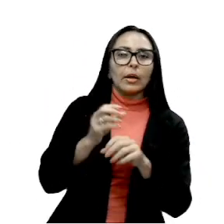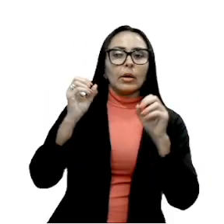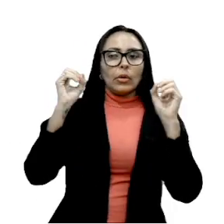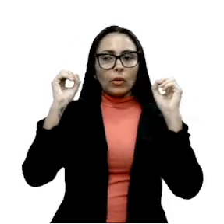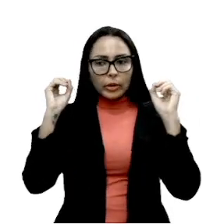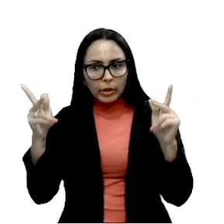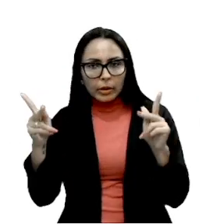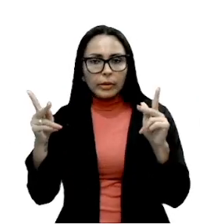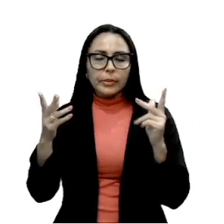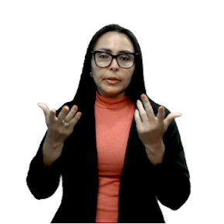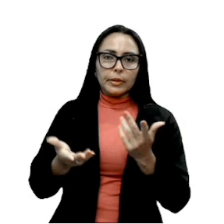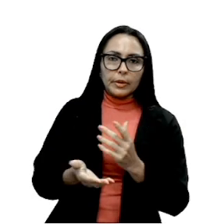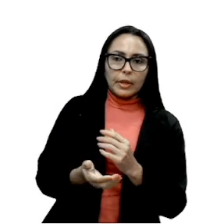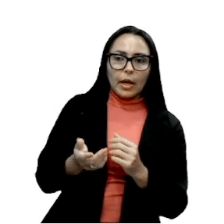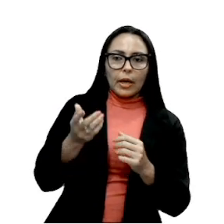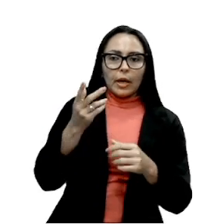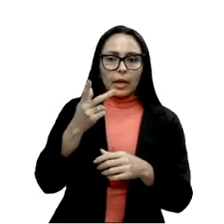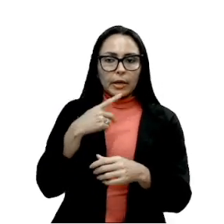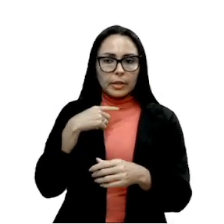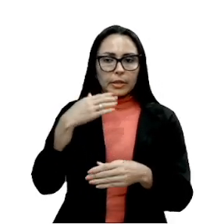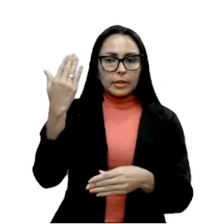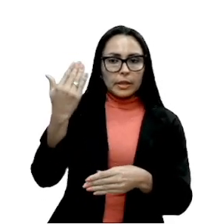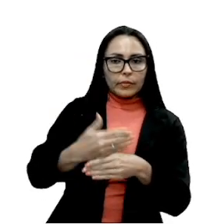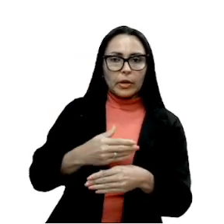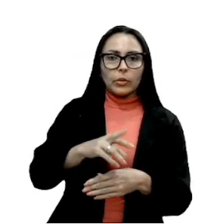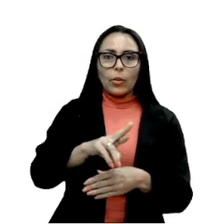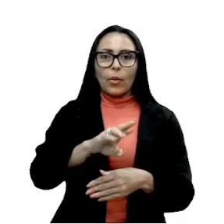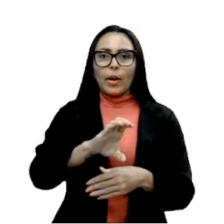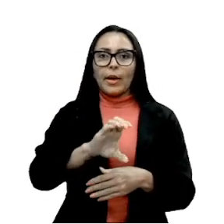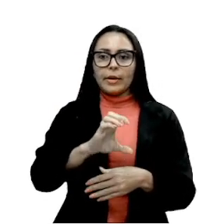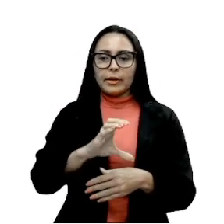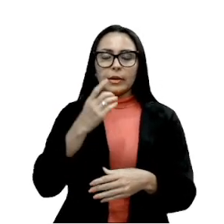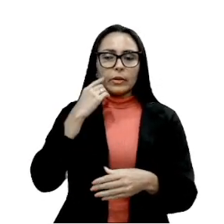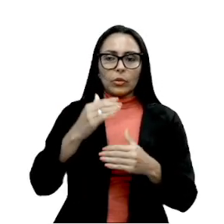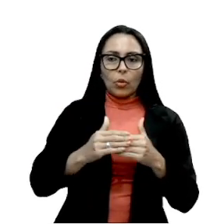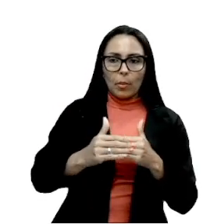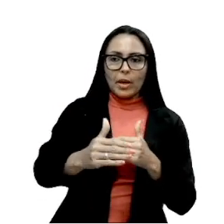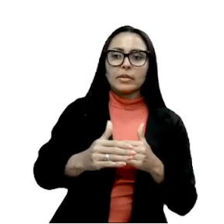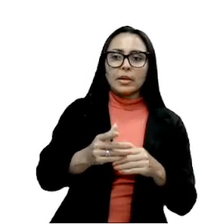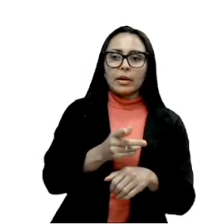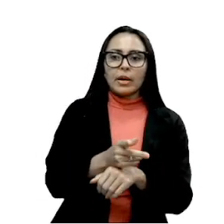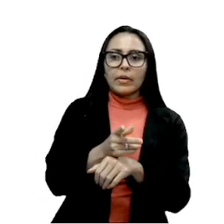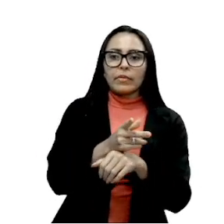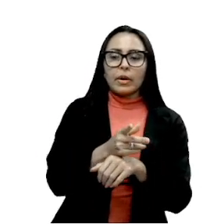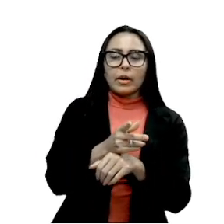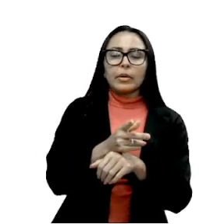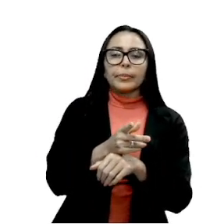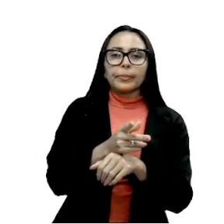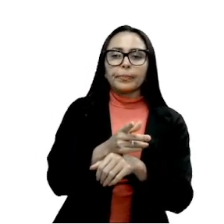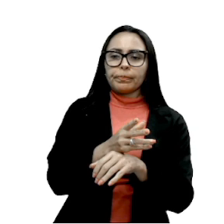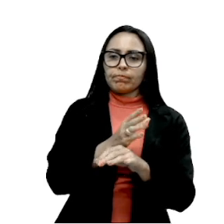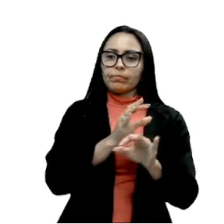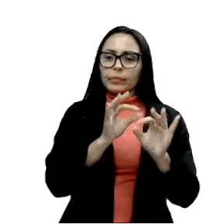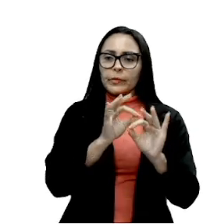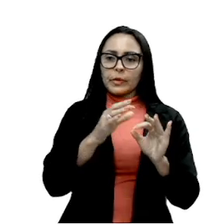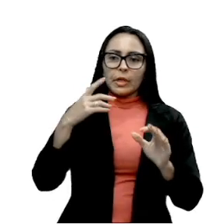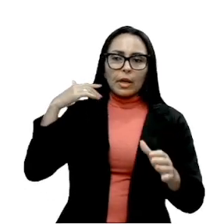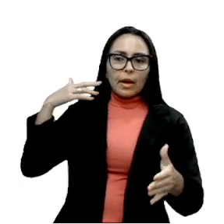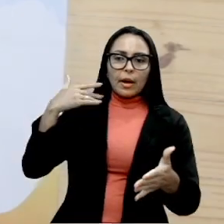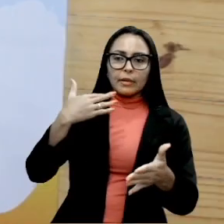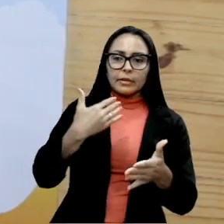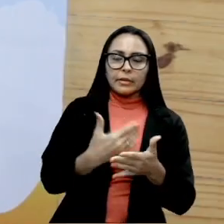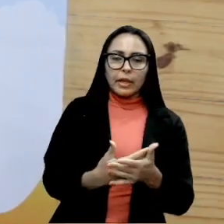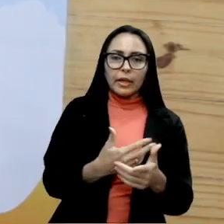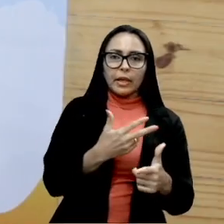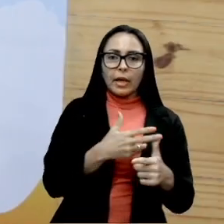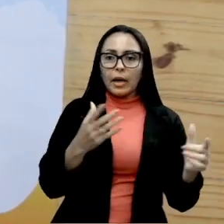Aí ele, gravando, aí vem o claquetista, começa a gravar, começa a produzir, até a cena acabar